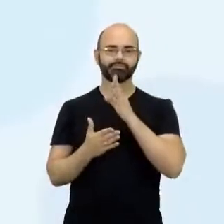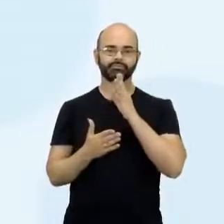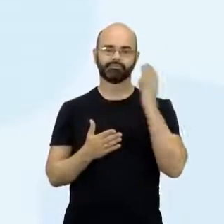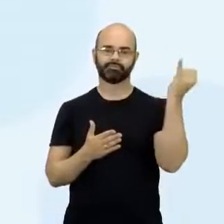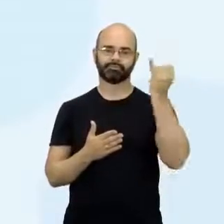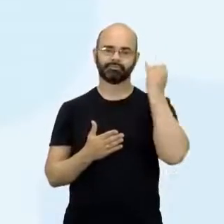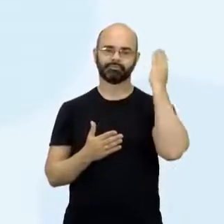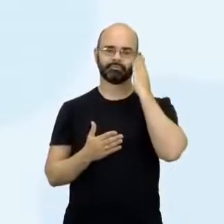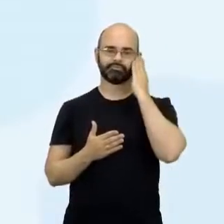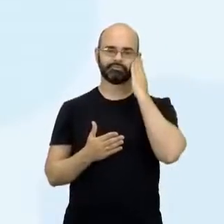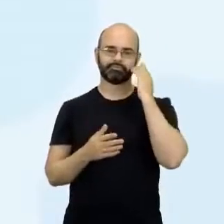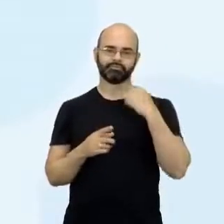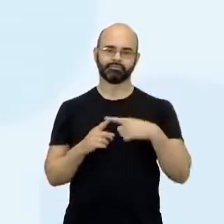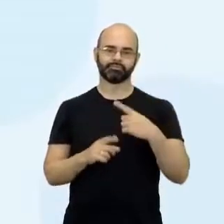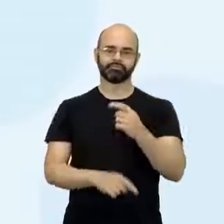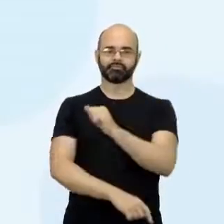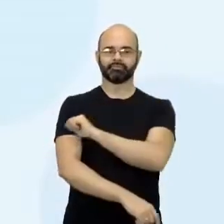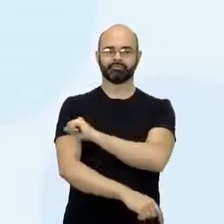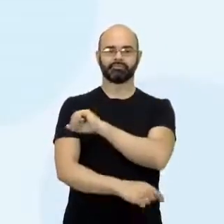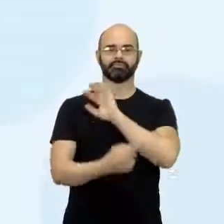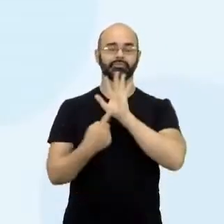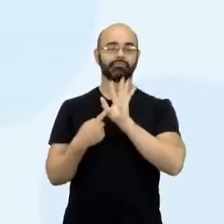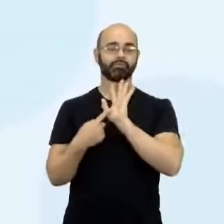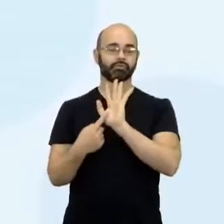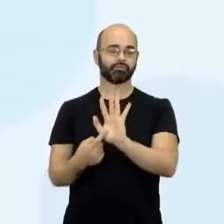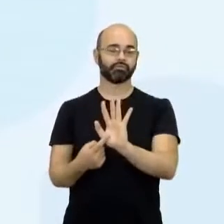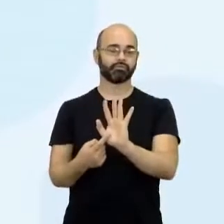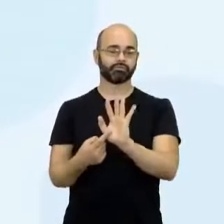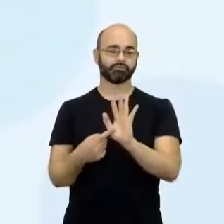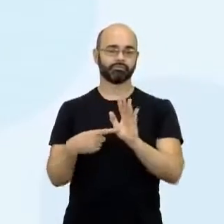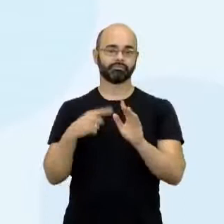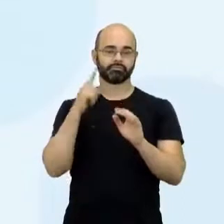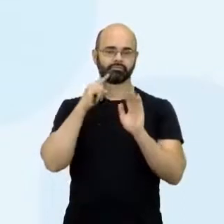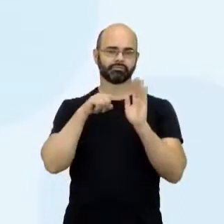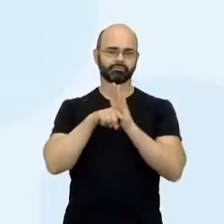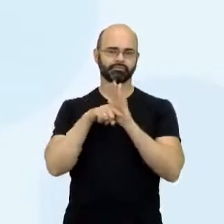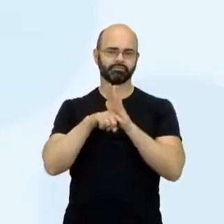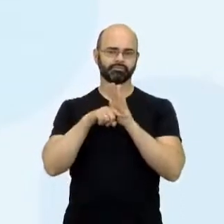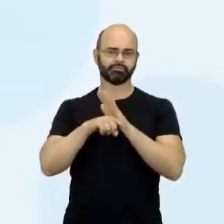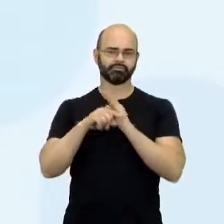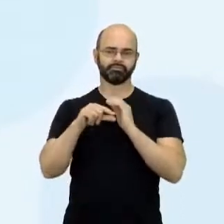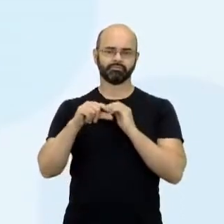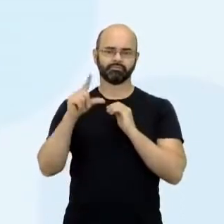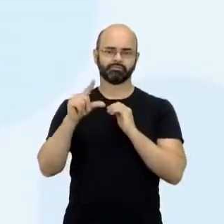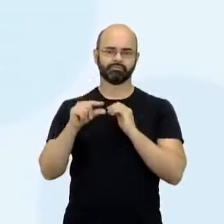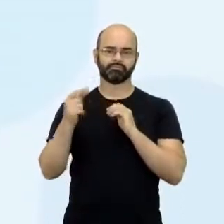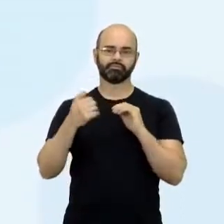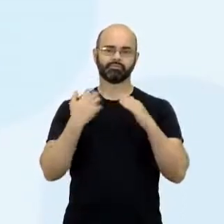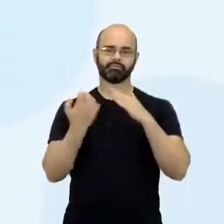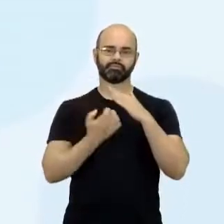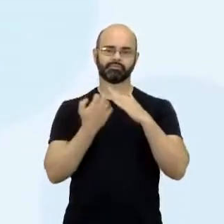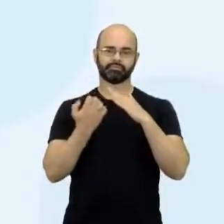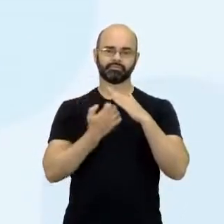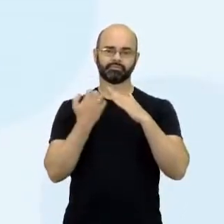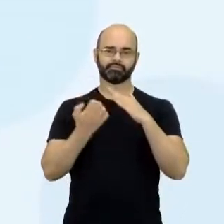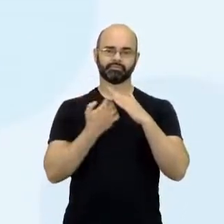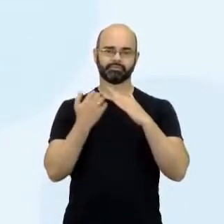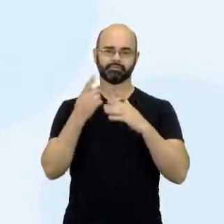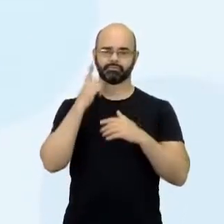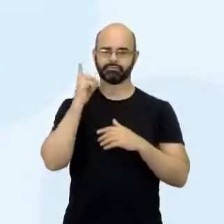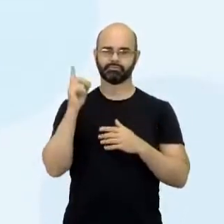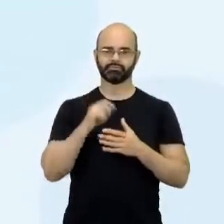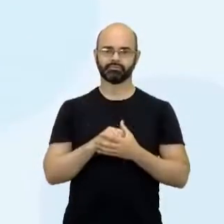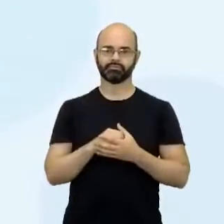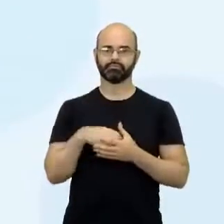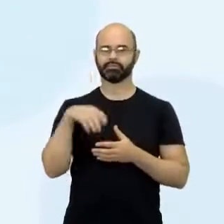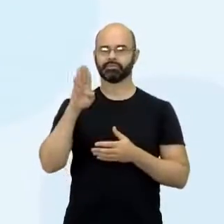porque, né, para mostrar para o aluno, né, aqui a intensidade de pesquisa e desenvolvimento empresarial, chamada aí de BIRD, que é